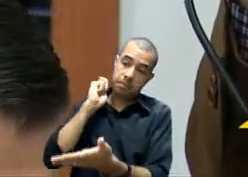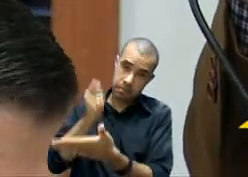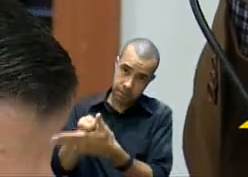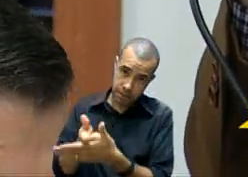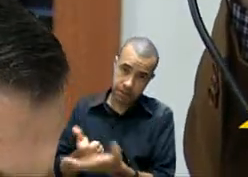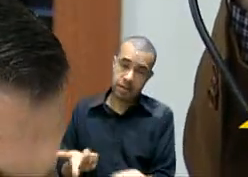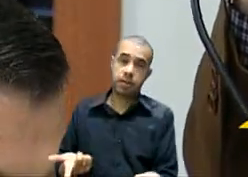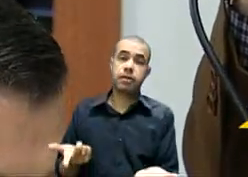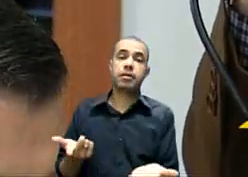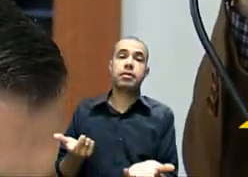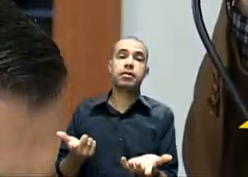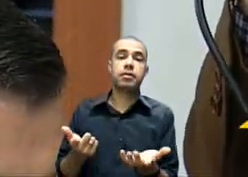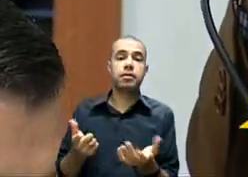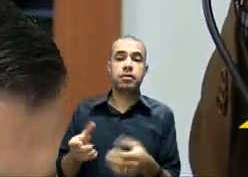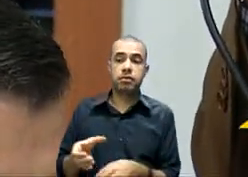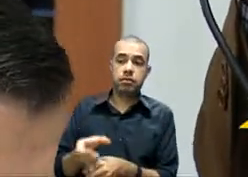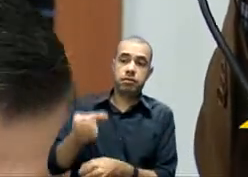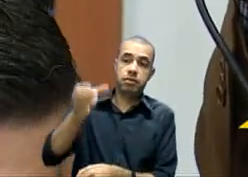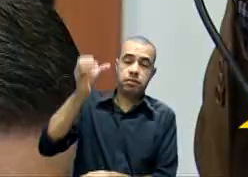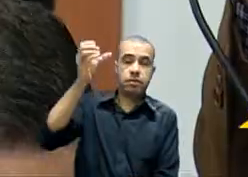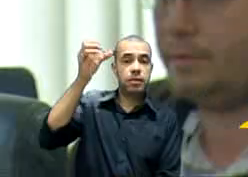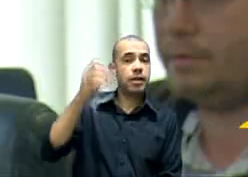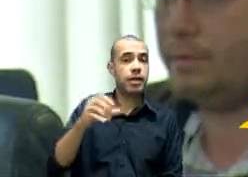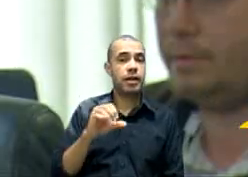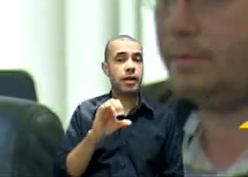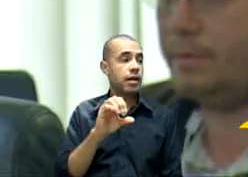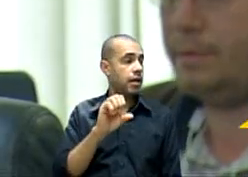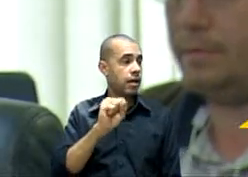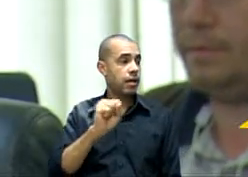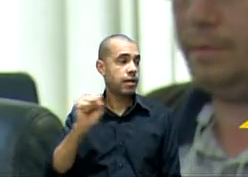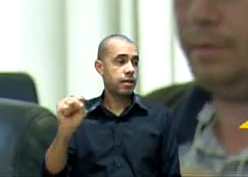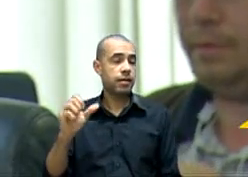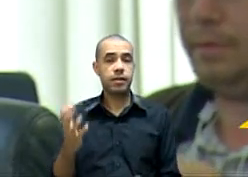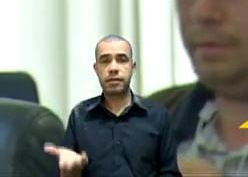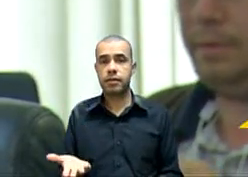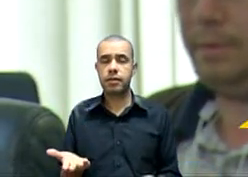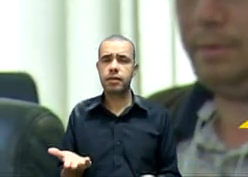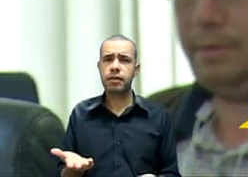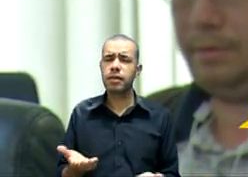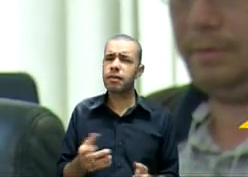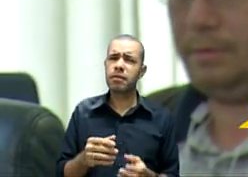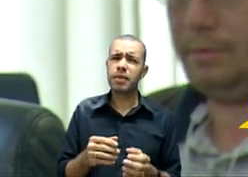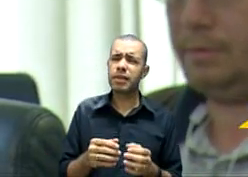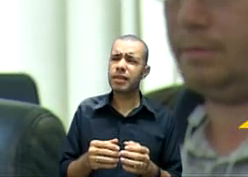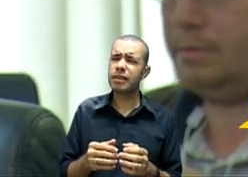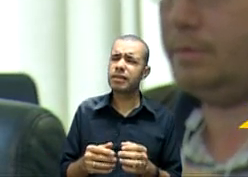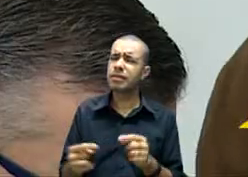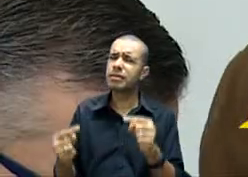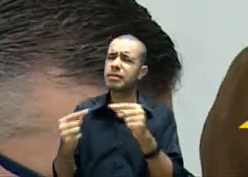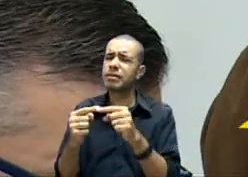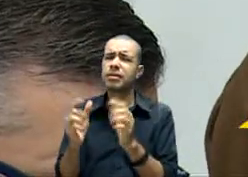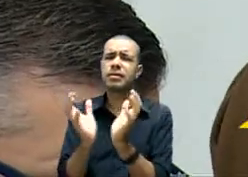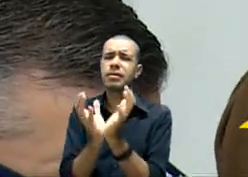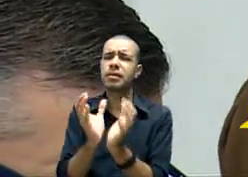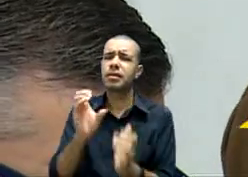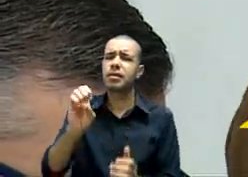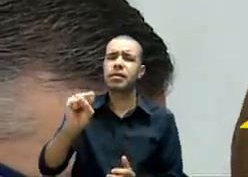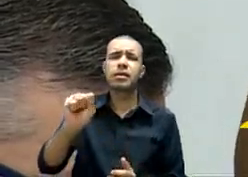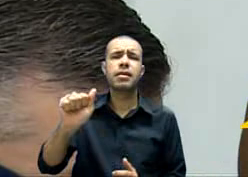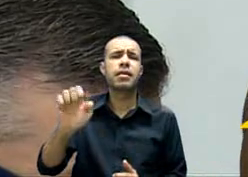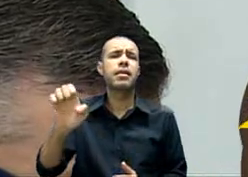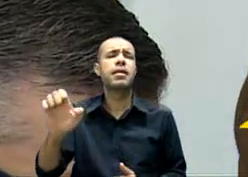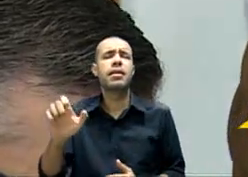espaço... com o ISS, quem assim estendeu como isso? Um. E quem estendeu isso ao SAI? Então, na verdade, assim, eu me preocupei